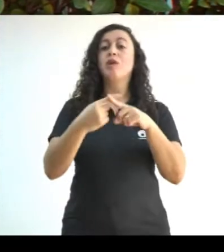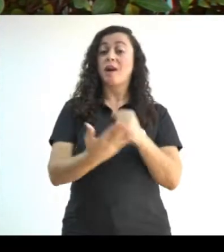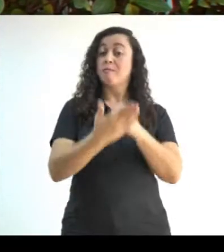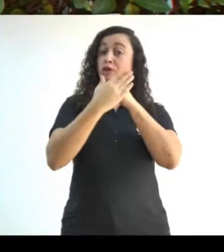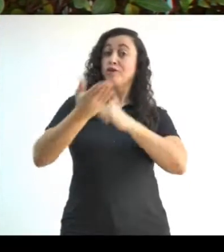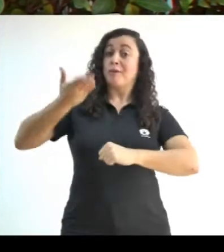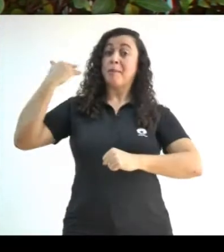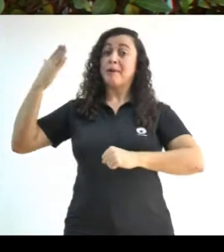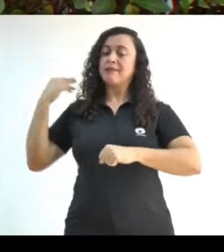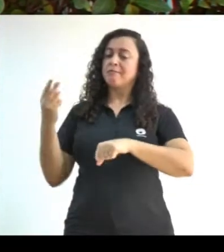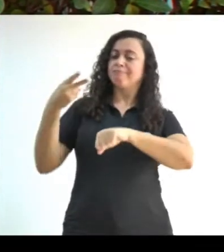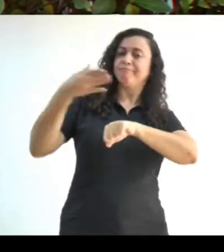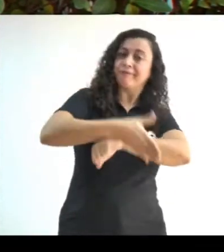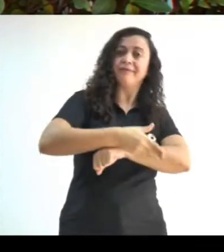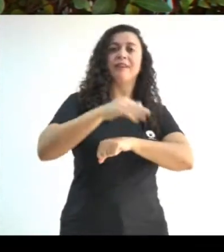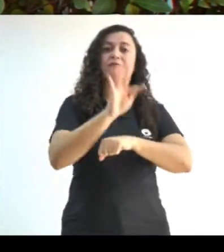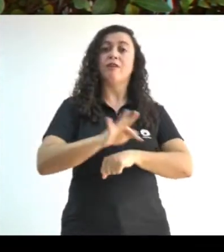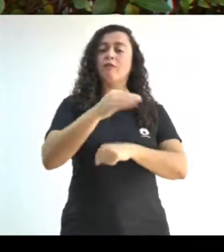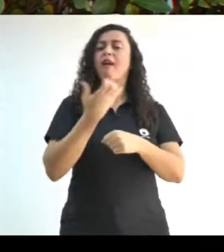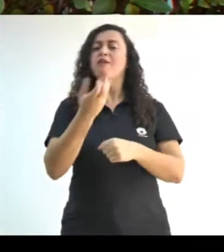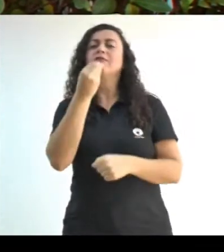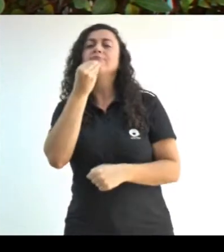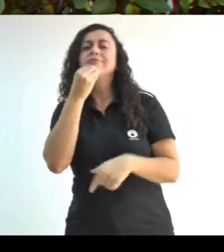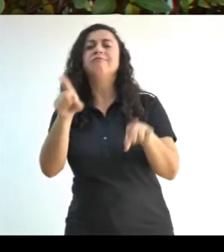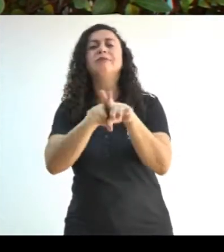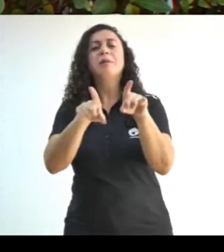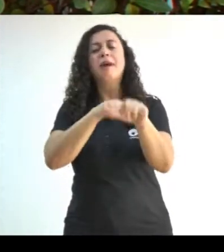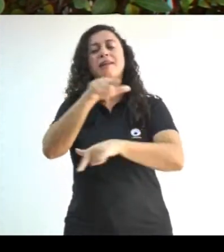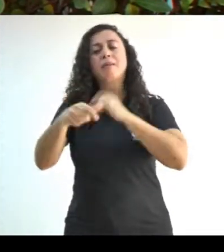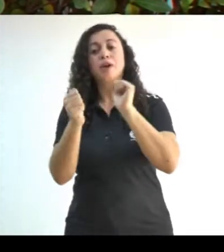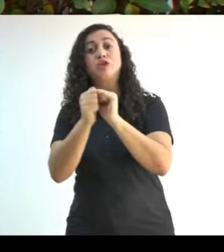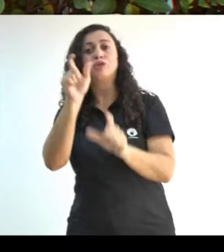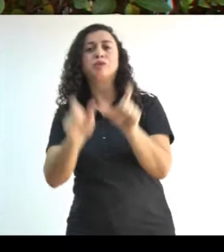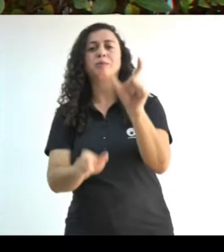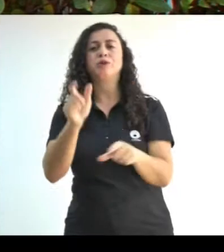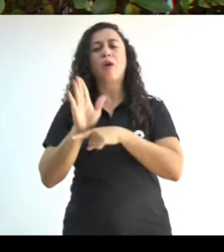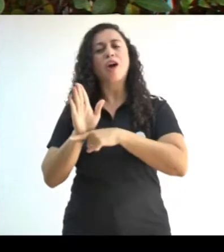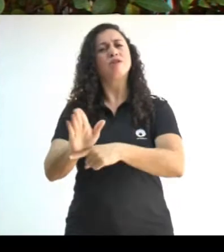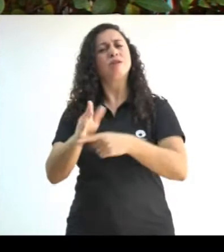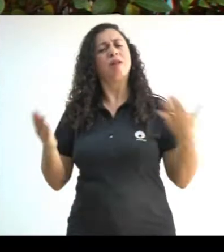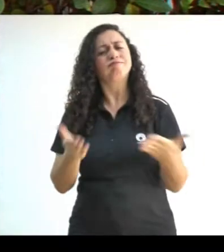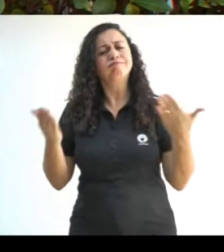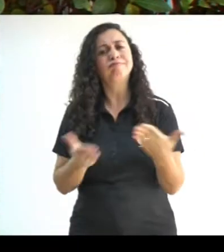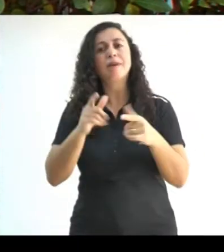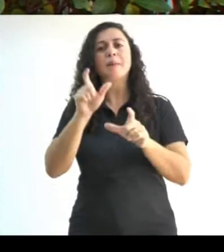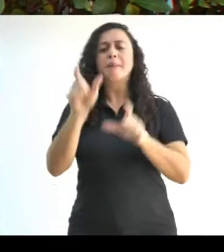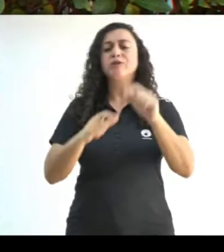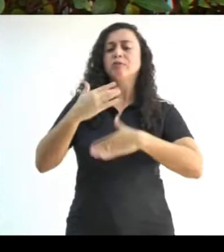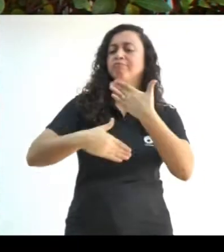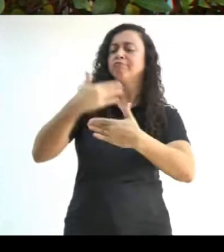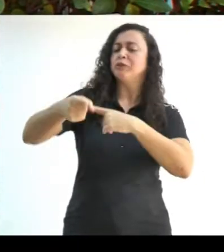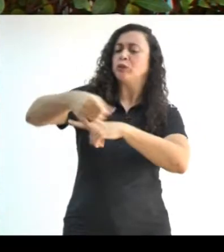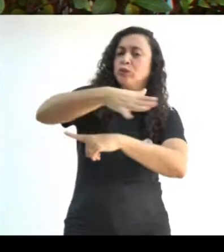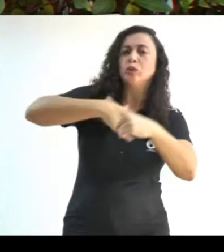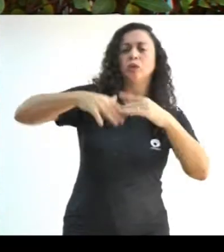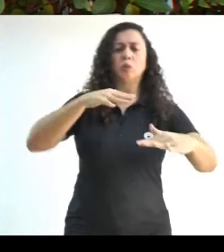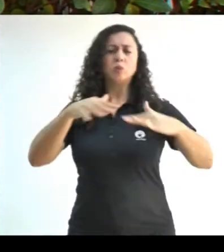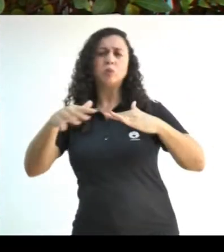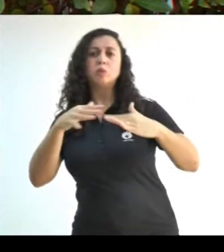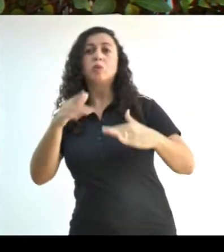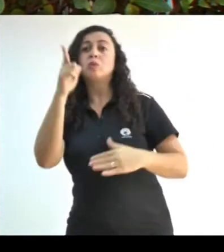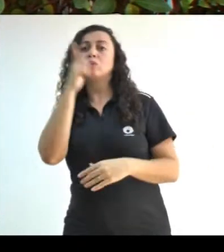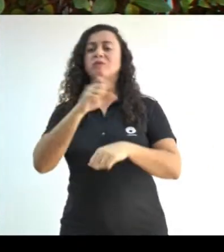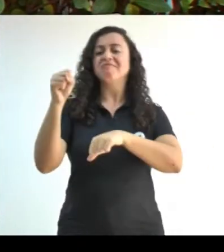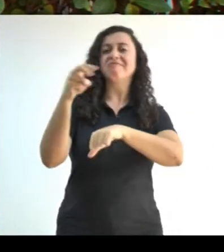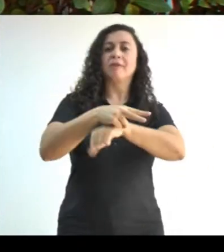ajudou a entrar na faculdade e eu quero poder ter essa oportunidade de trabalhar com as pessoas também, sabe? Ajudar, fazer parte desse movimento social, de as pessoas não estar